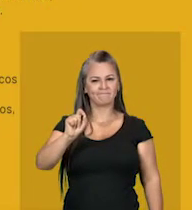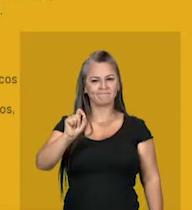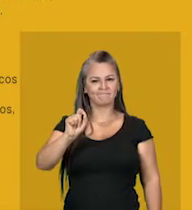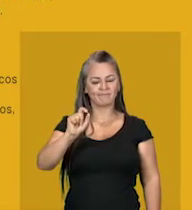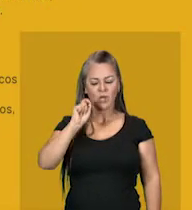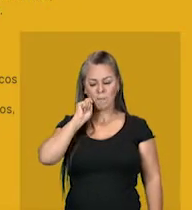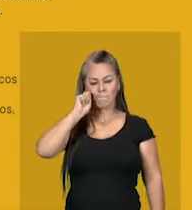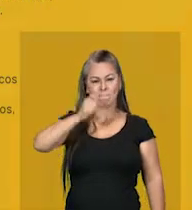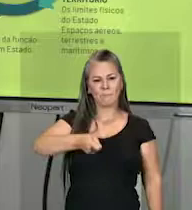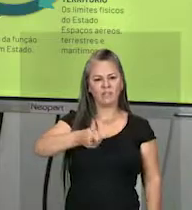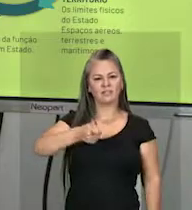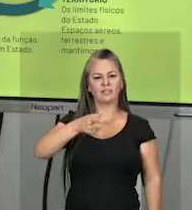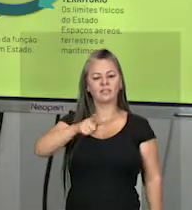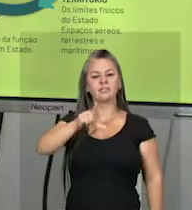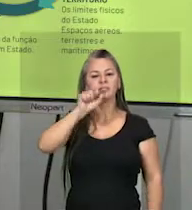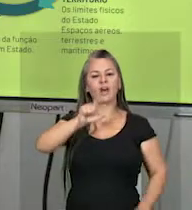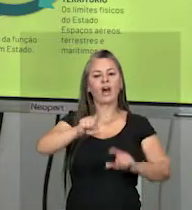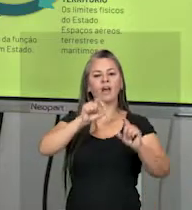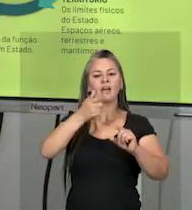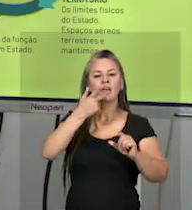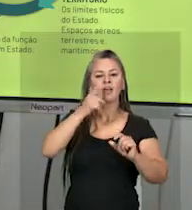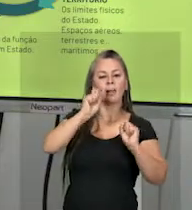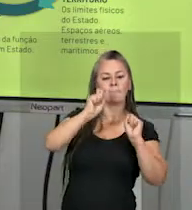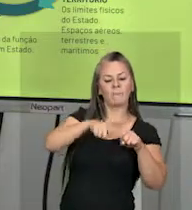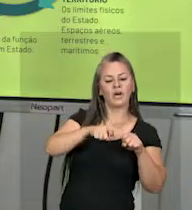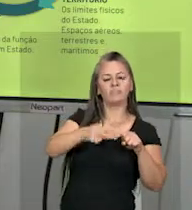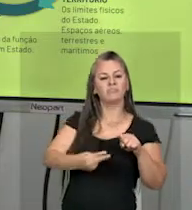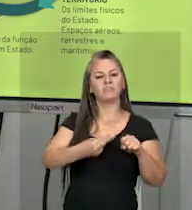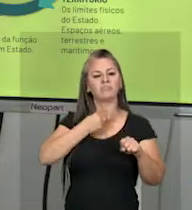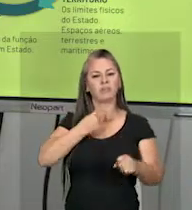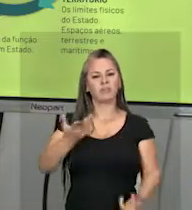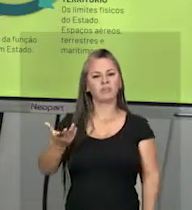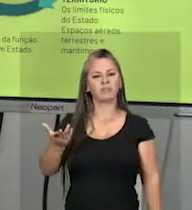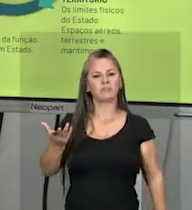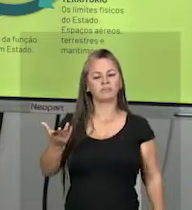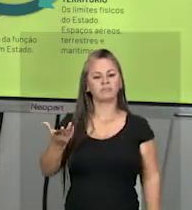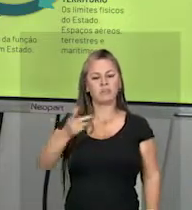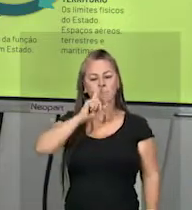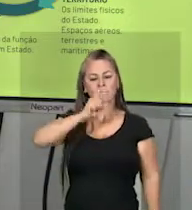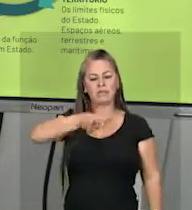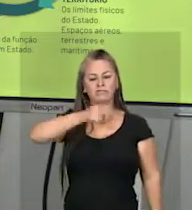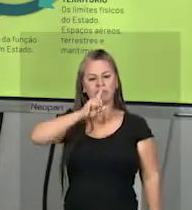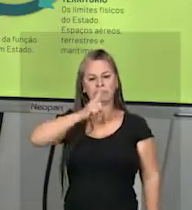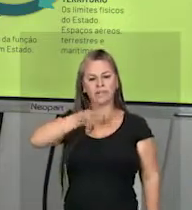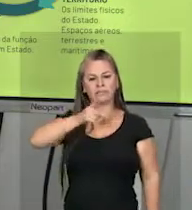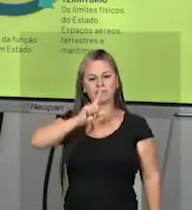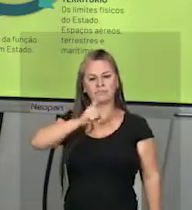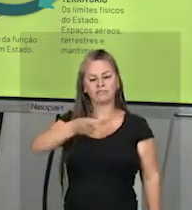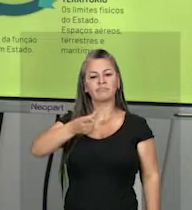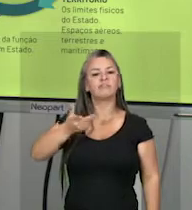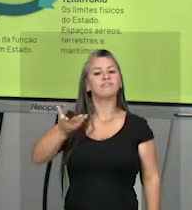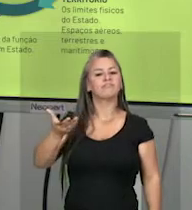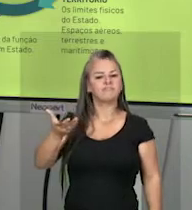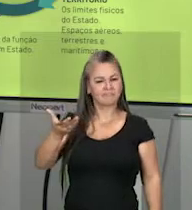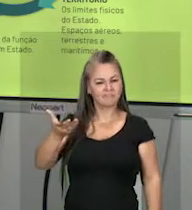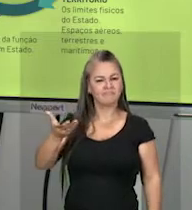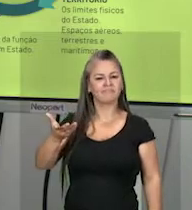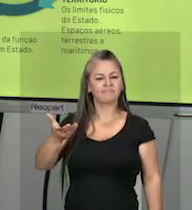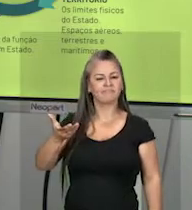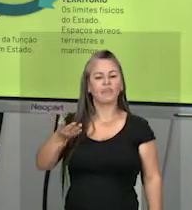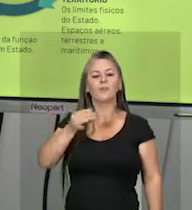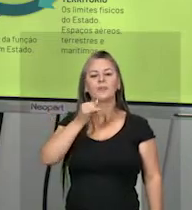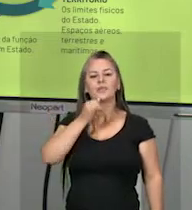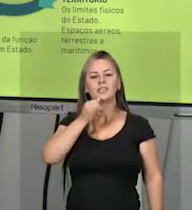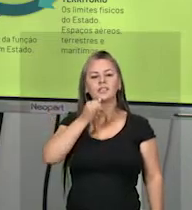tem de definir como as coisas podem ou não podem ser dentro daquele Estado, dentro daquele território, né? A gente fala atualmente da